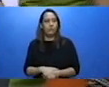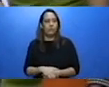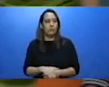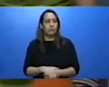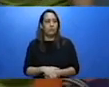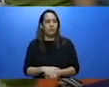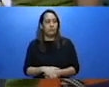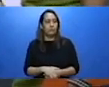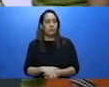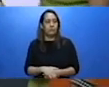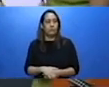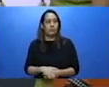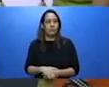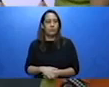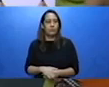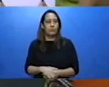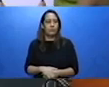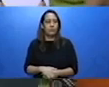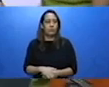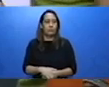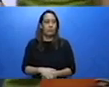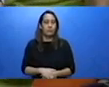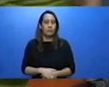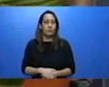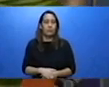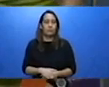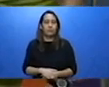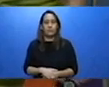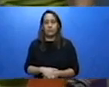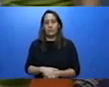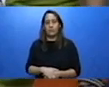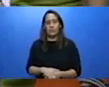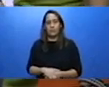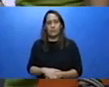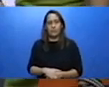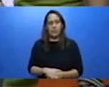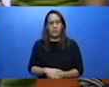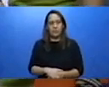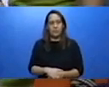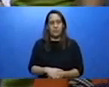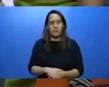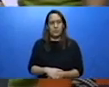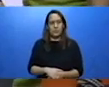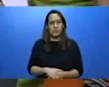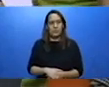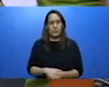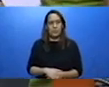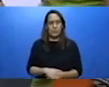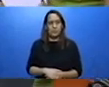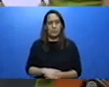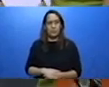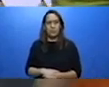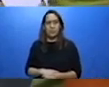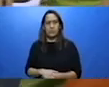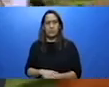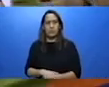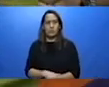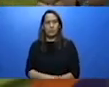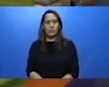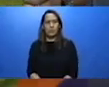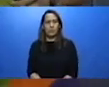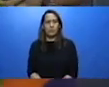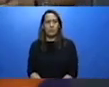as bobagens que as crianças fazem e pensam podem viver livres e